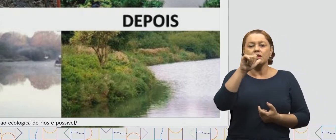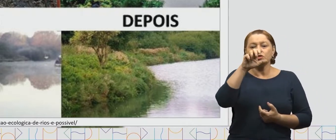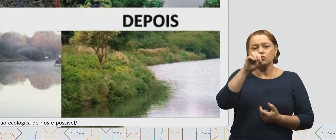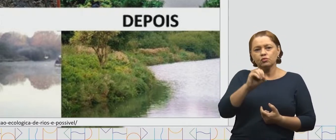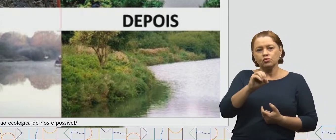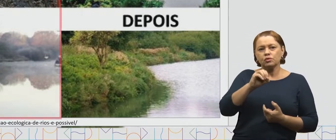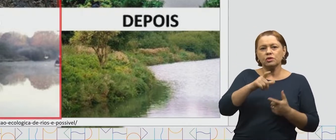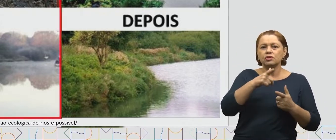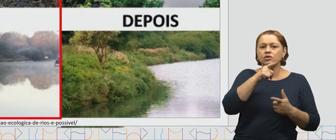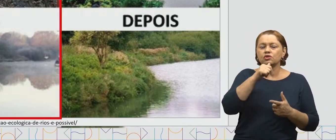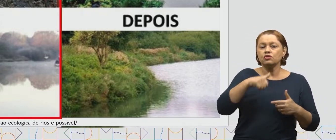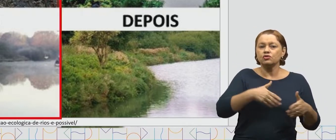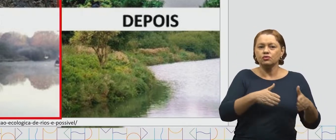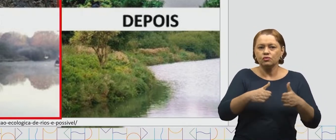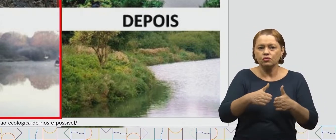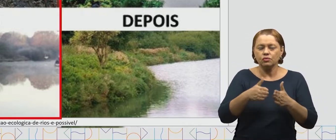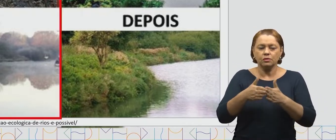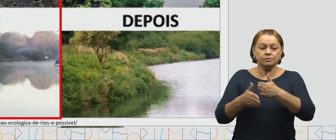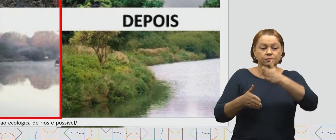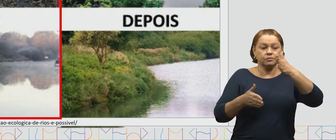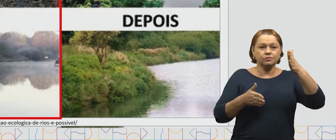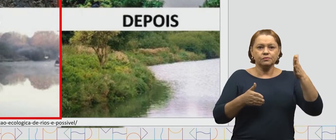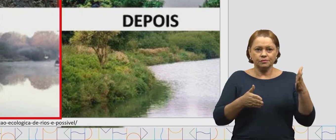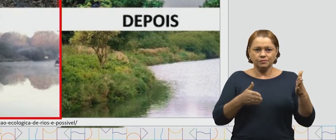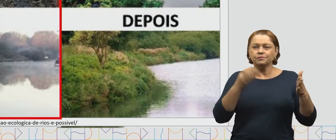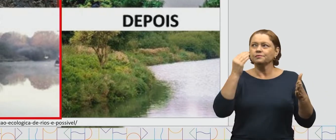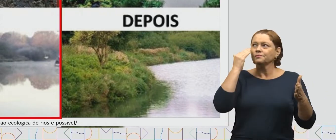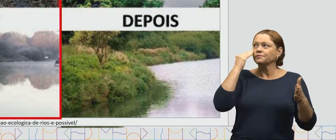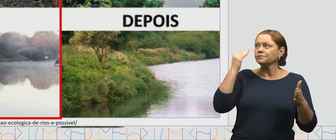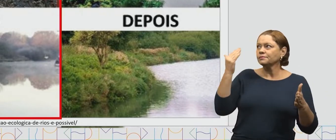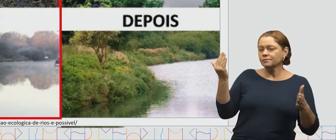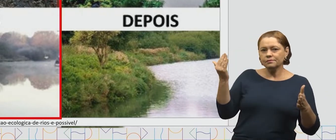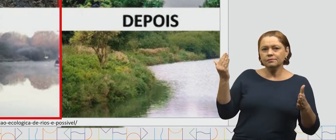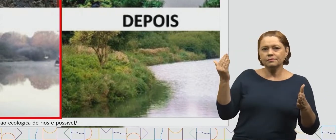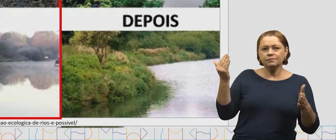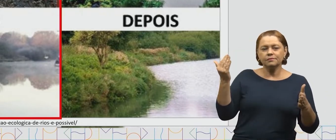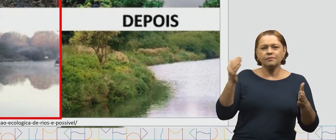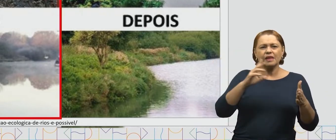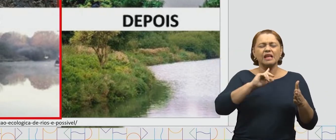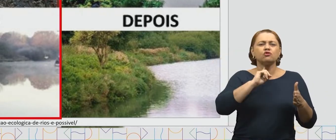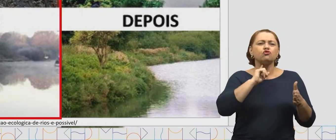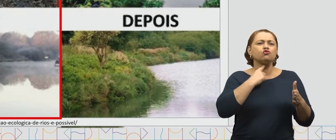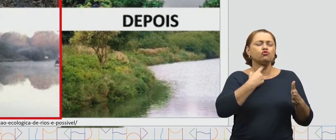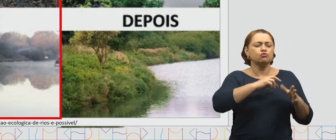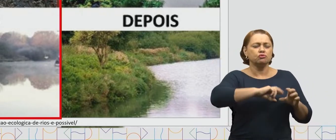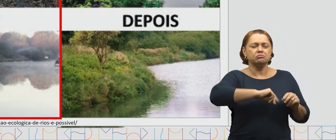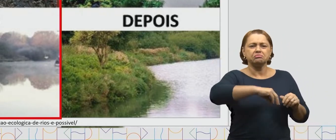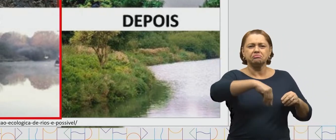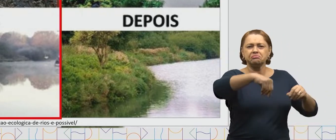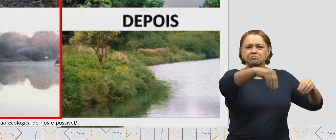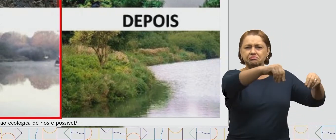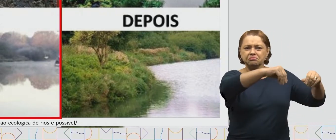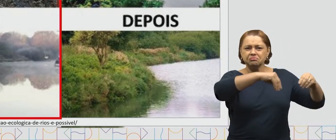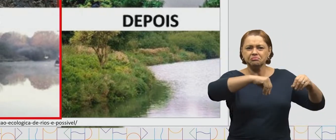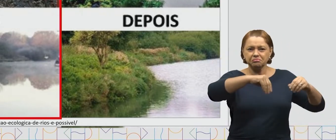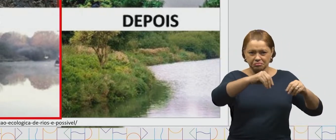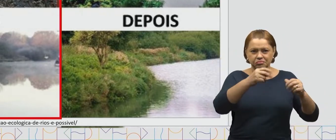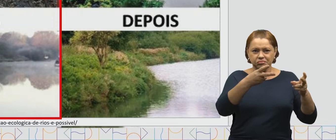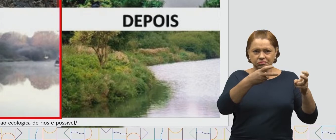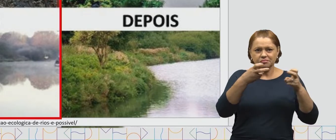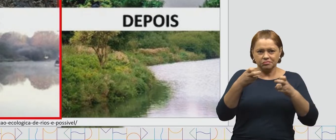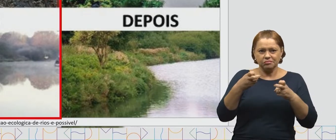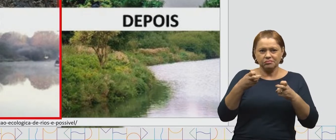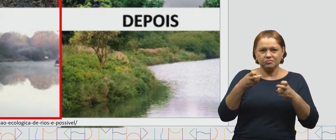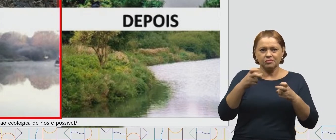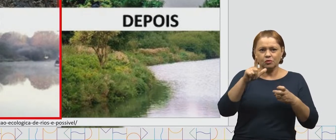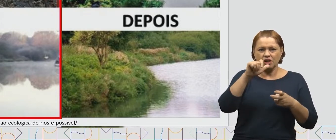hídrico poluído. No lado esquerdo, observamos o local antes de ser despoluído. Podemos observar muitos